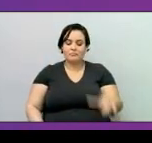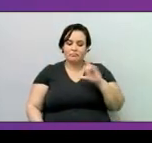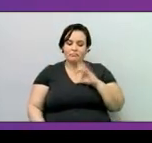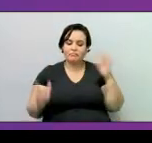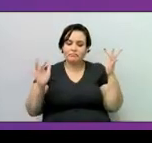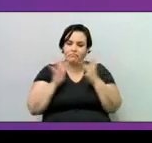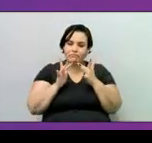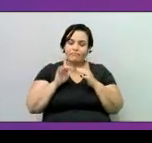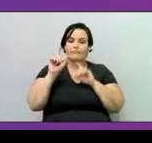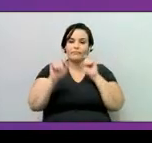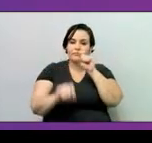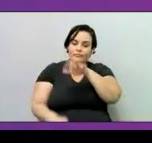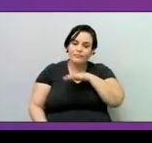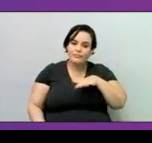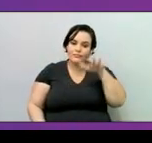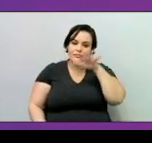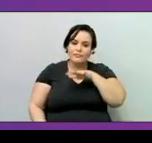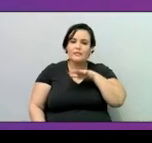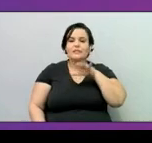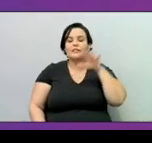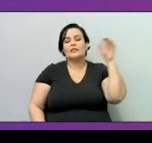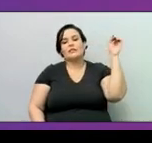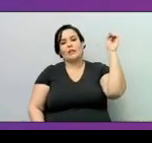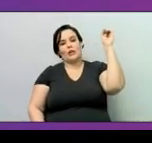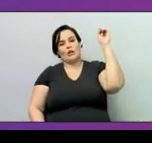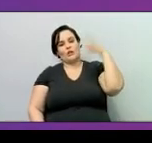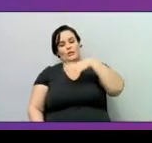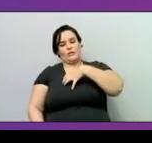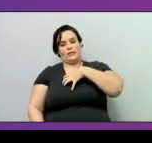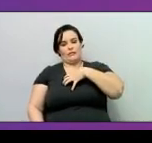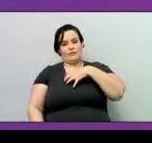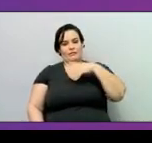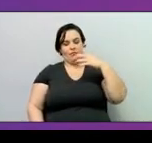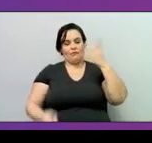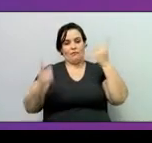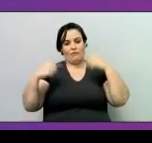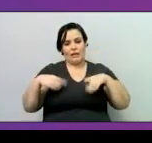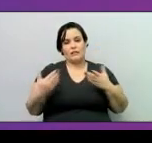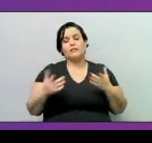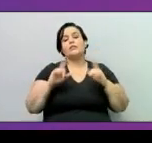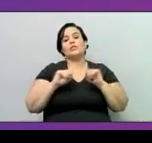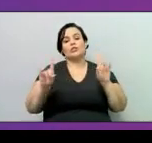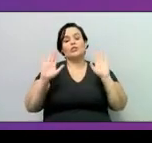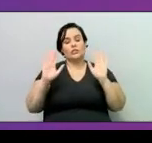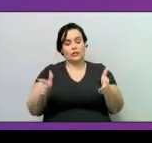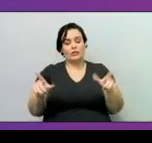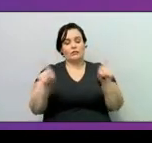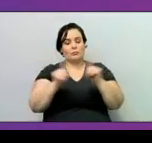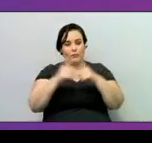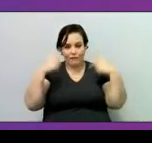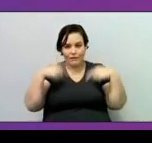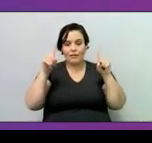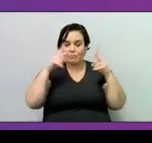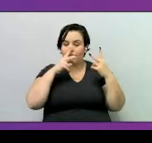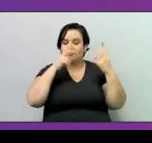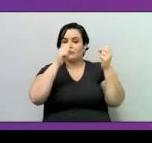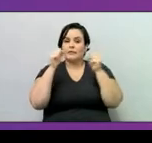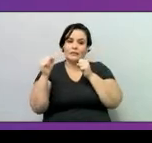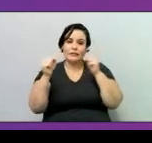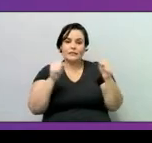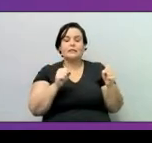para além da própria luz na sua condição física que já na final na questão física ela é uma potência é uma coisa um tanto